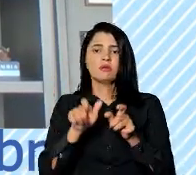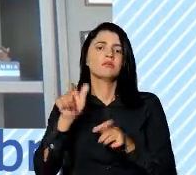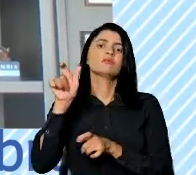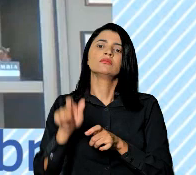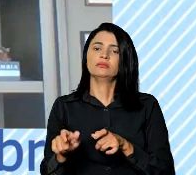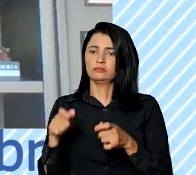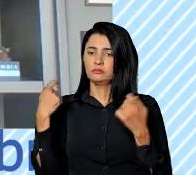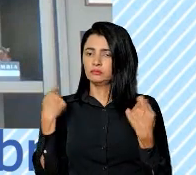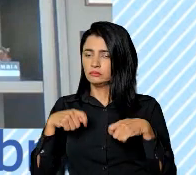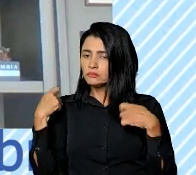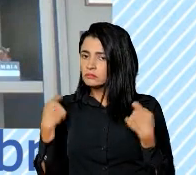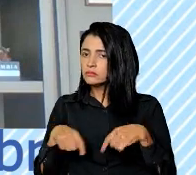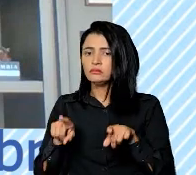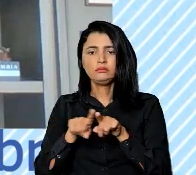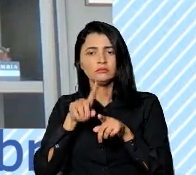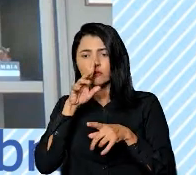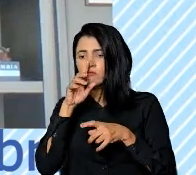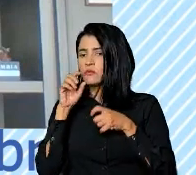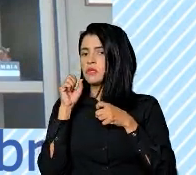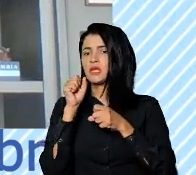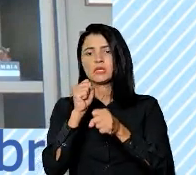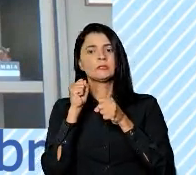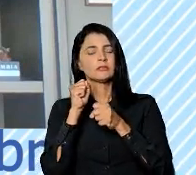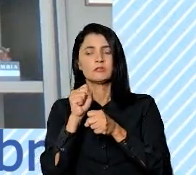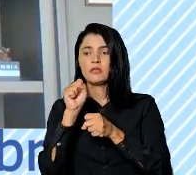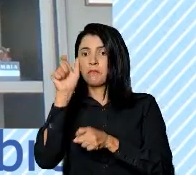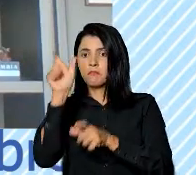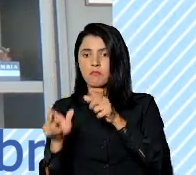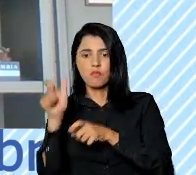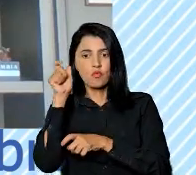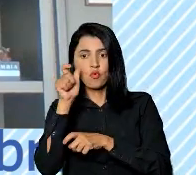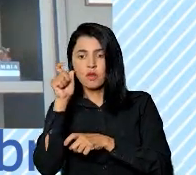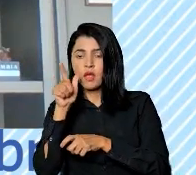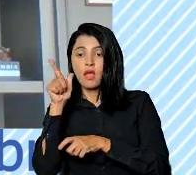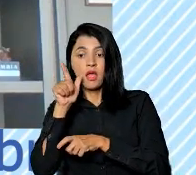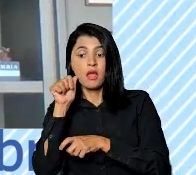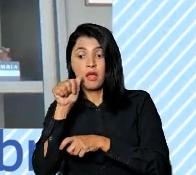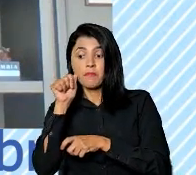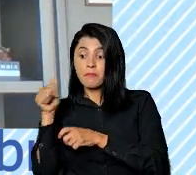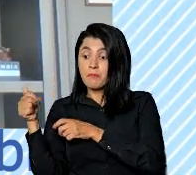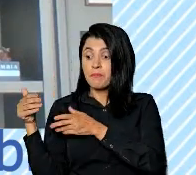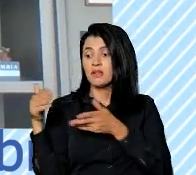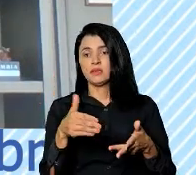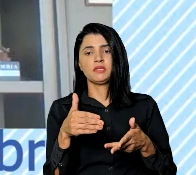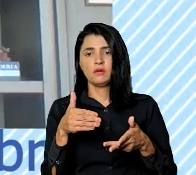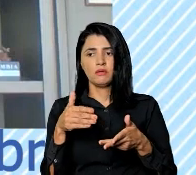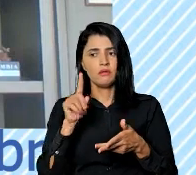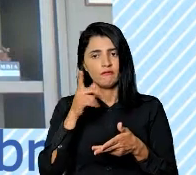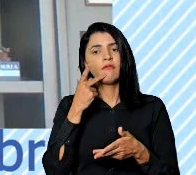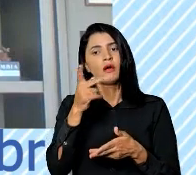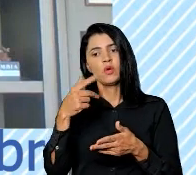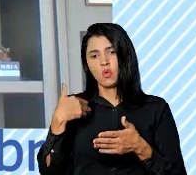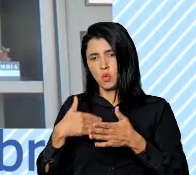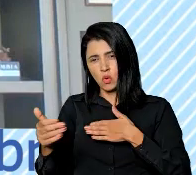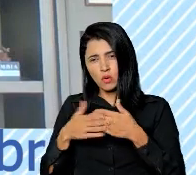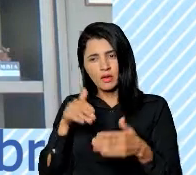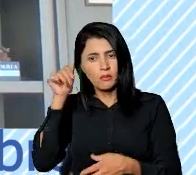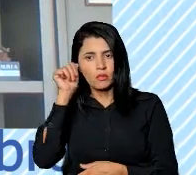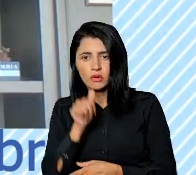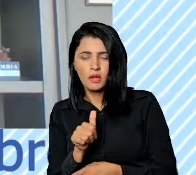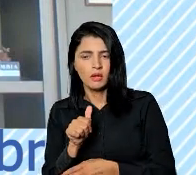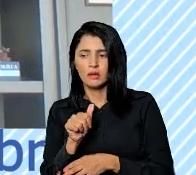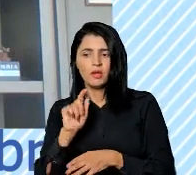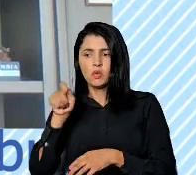inclusive, fortalecer a participação das mulheres, e volto a dizer, não é qualquer mulher, doutora Terezinha. Não basta ser